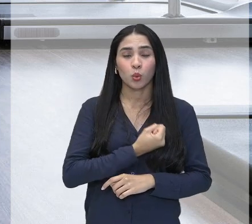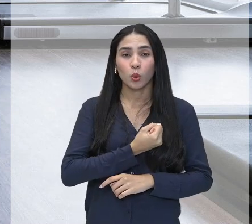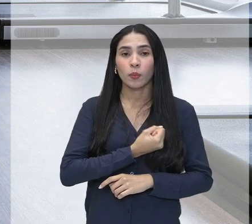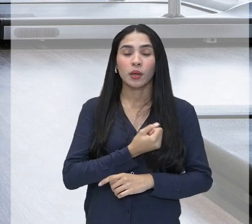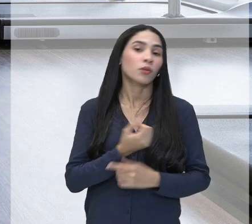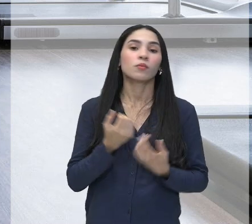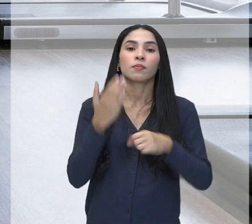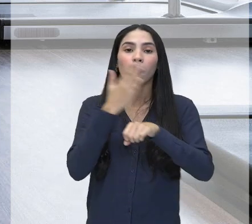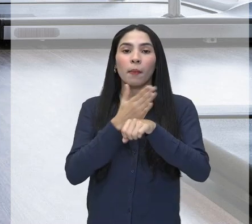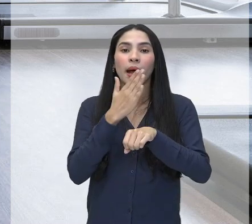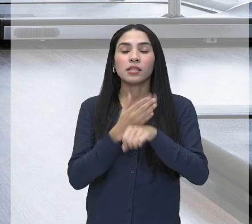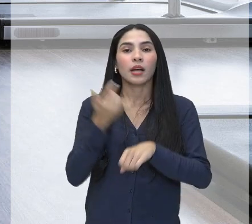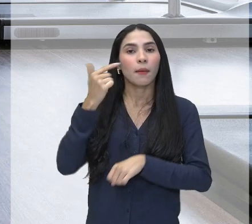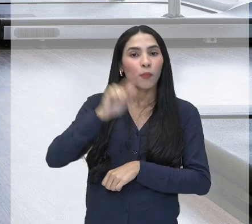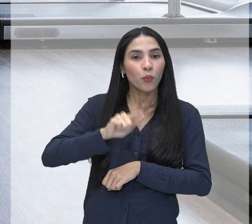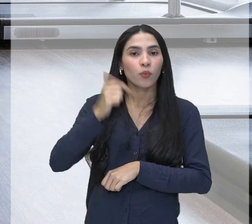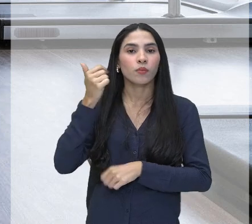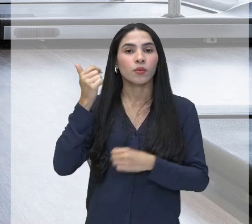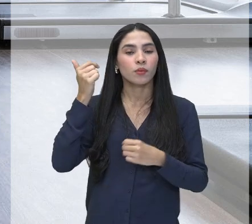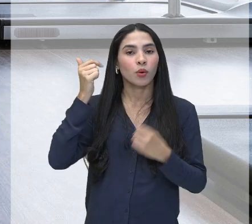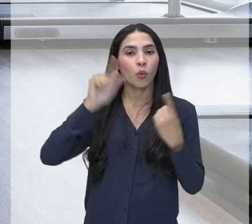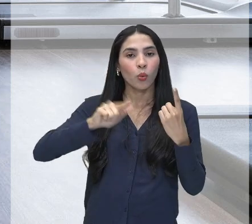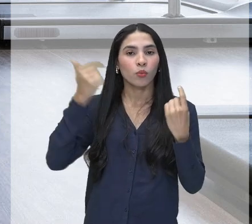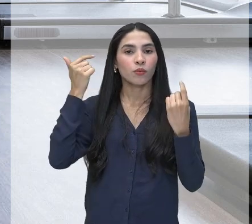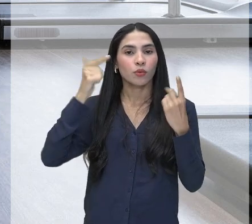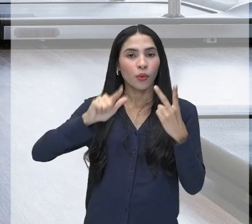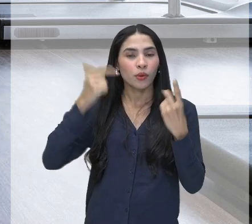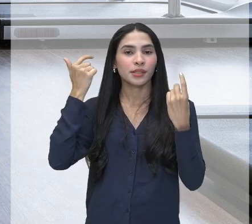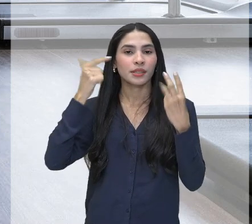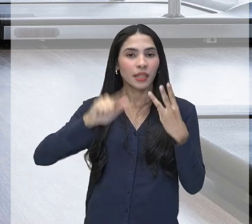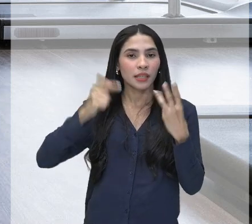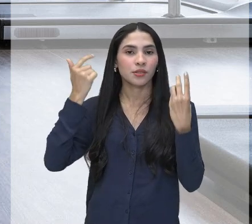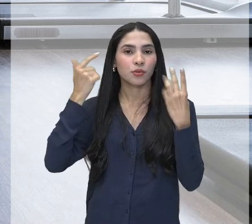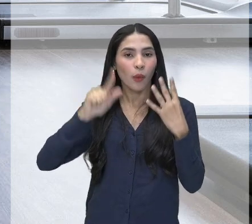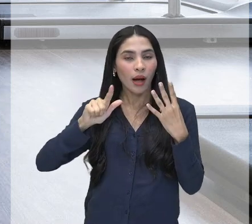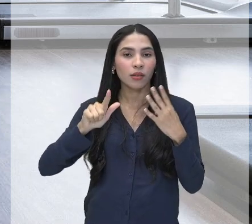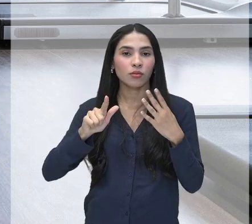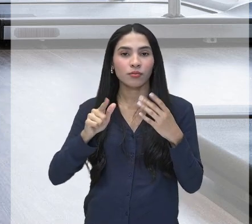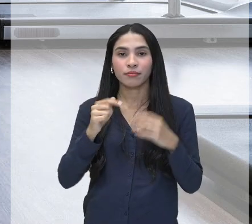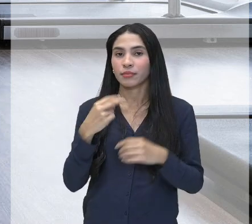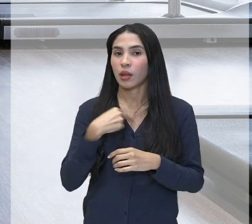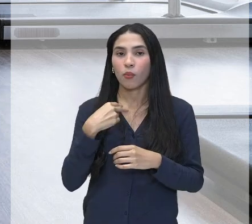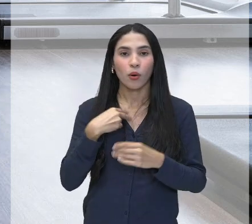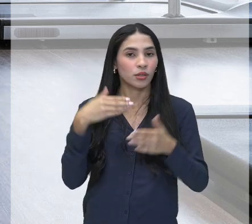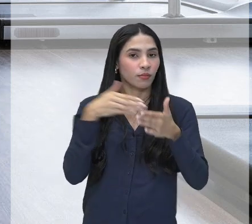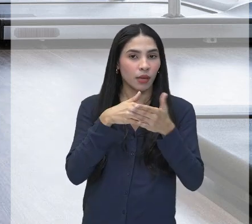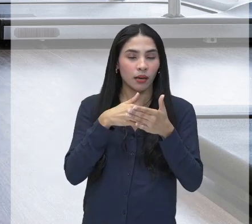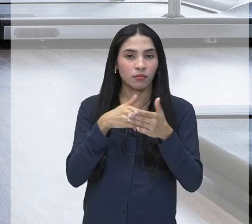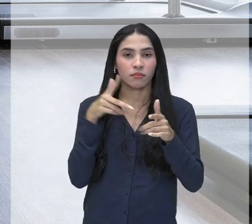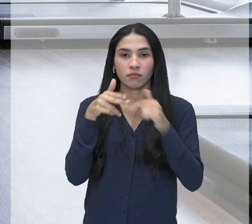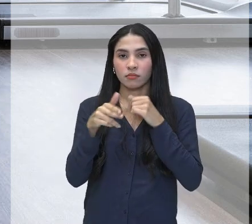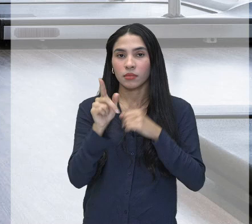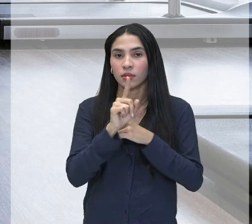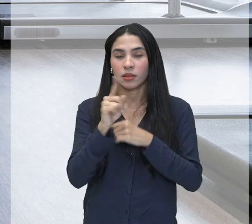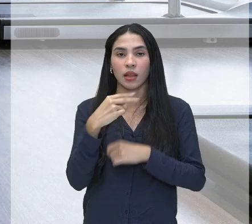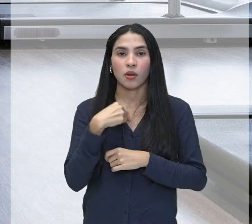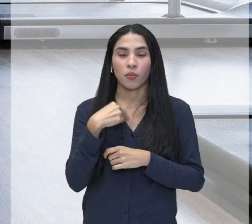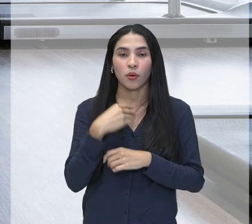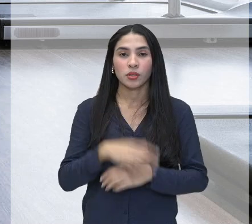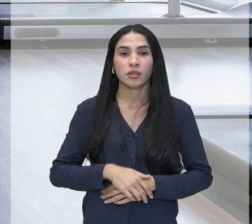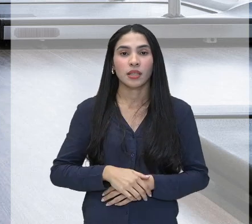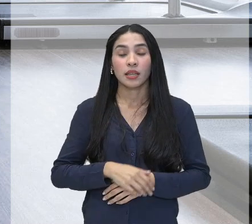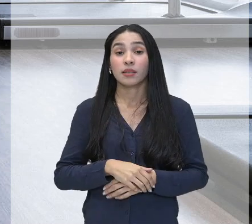em que o aluno vai realizar determinado exercício em sequência e sem interrupção. E entre essas séries é interessante que